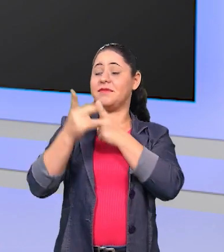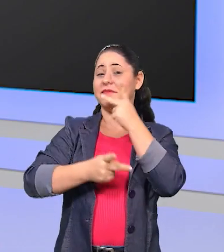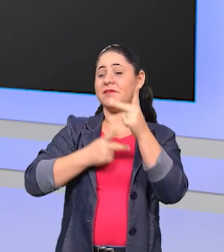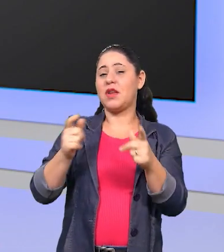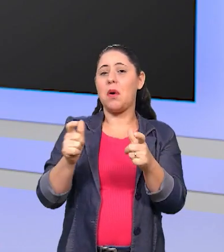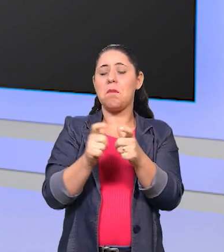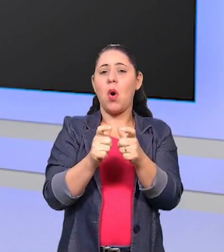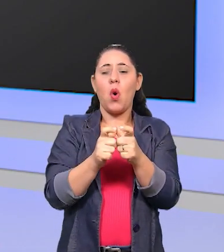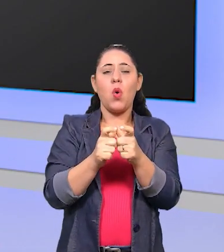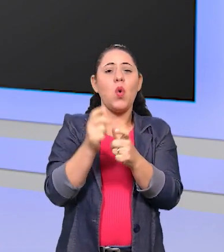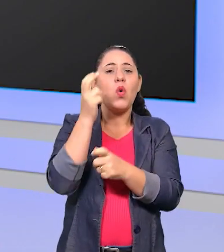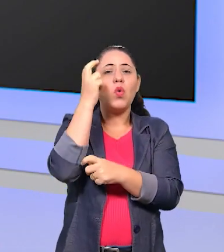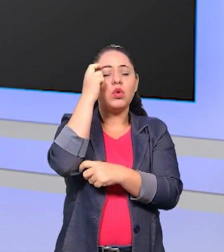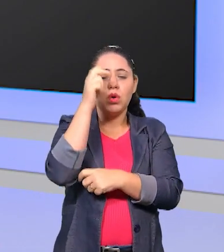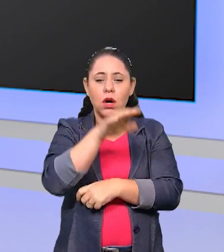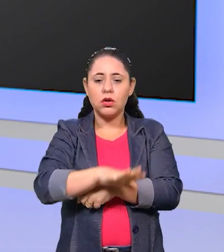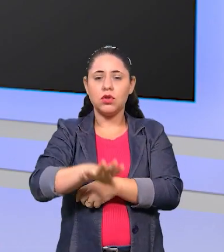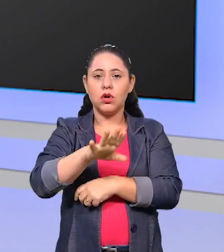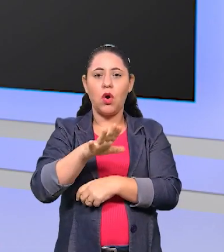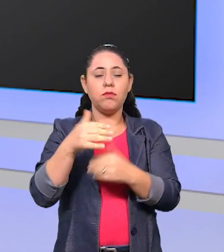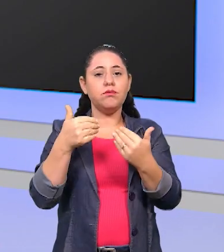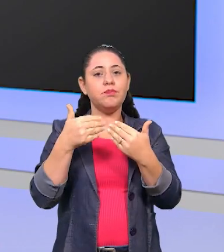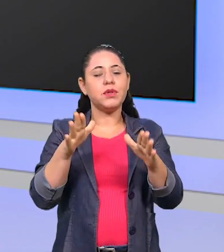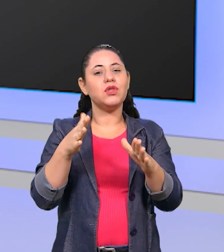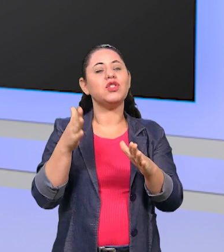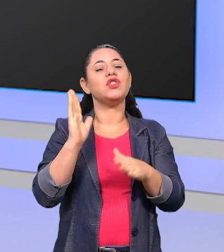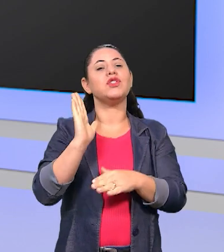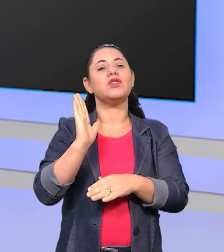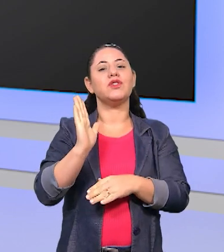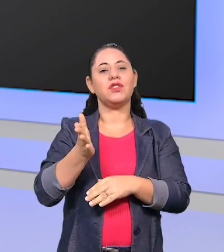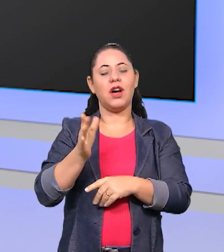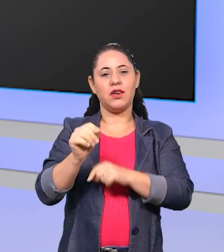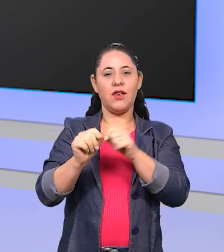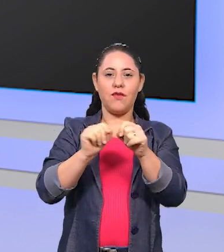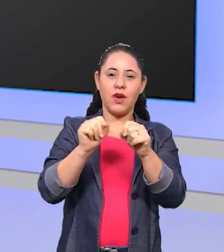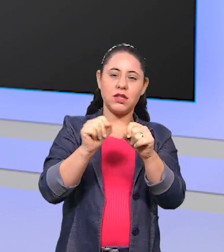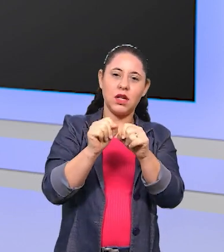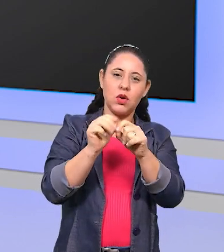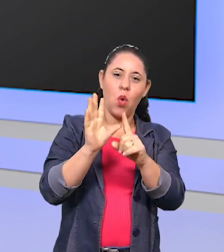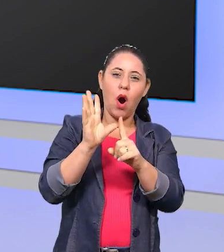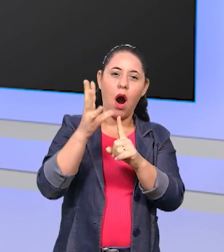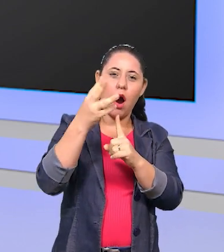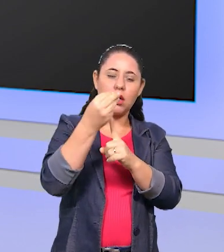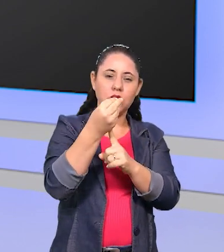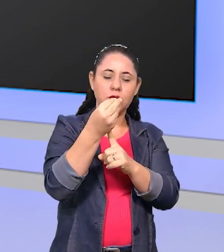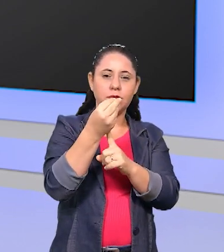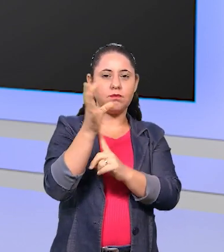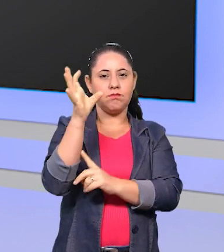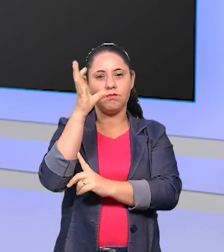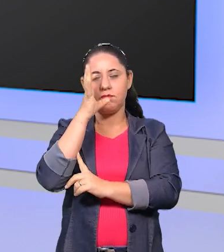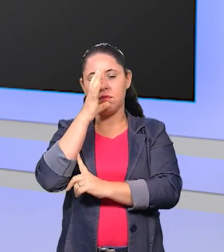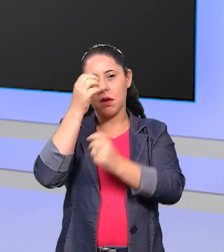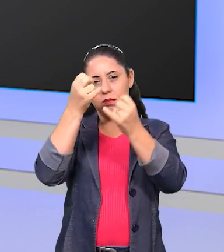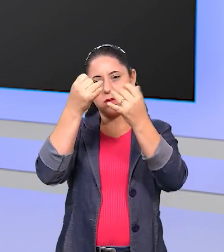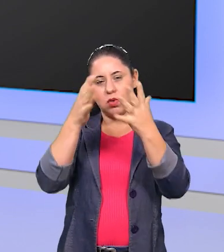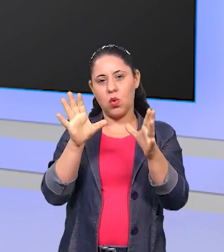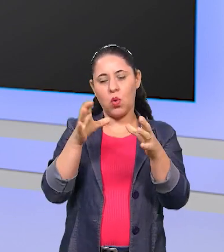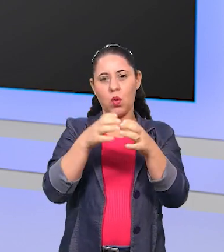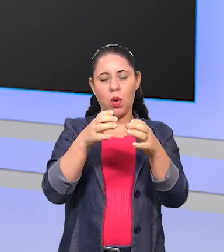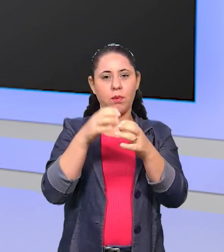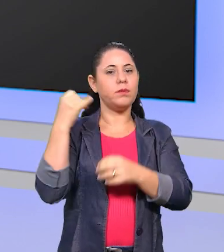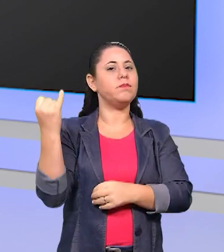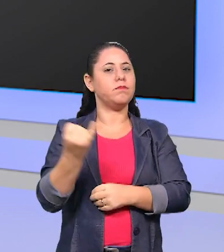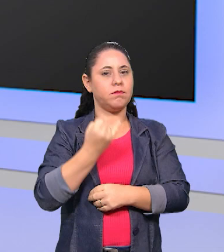Agora nós vamos falar um pouquinho de cultura regional. Já está no ar mais uma edição do programa Fazendo Arte.